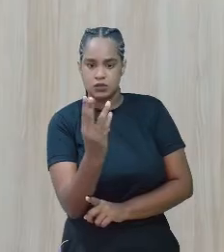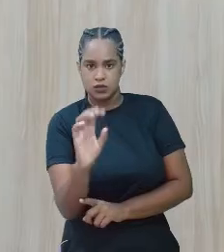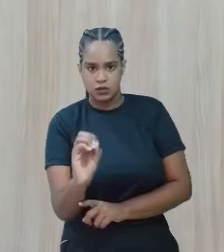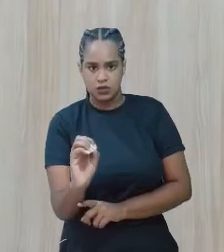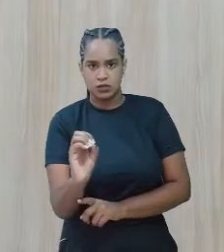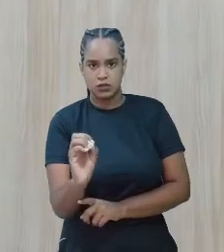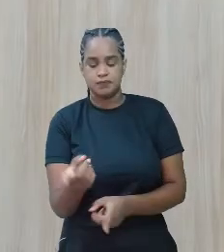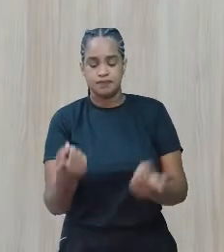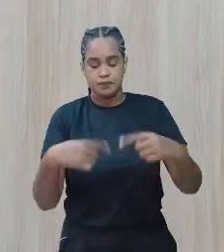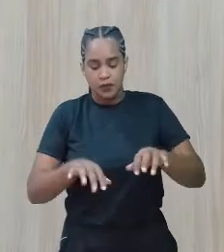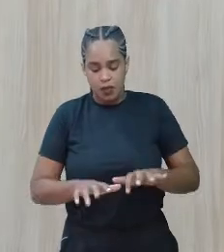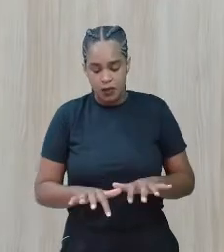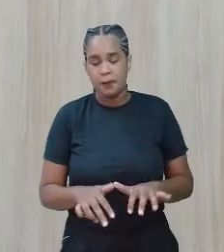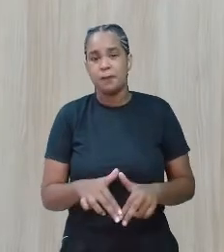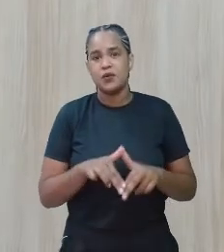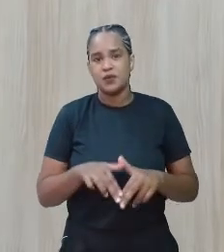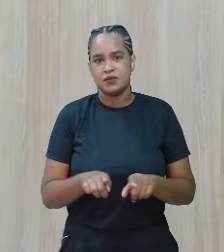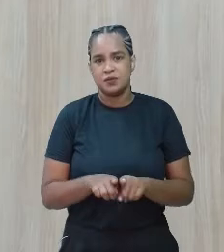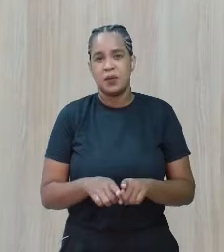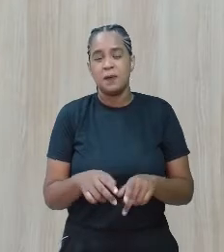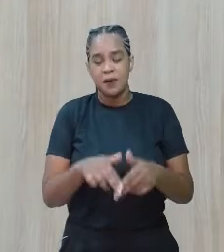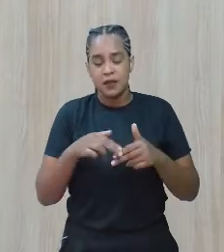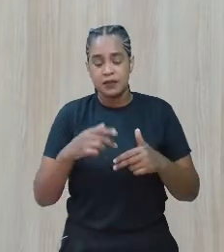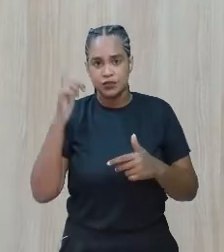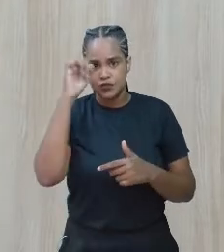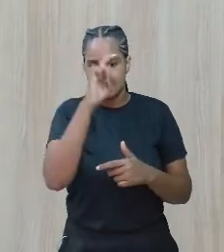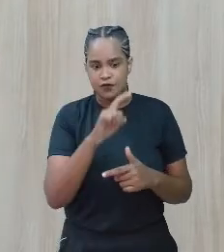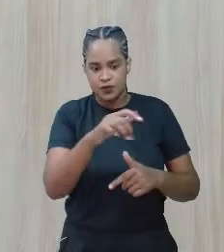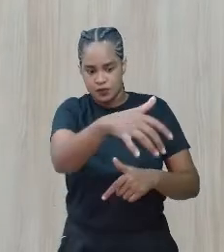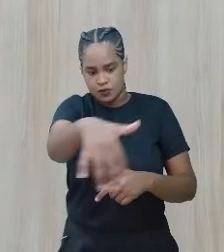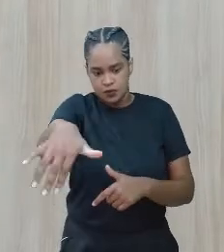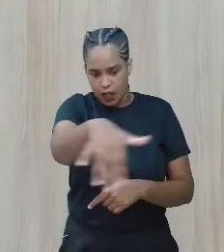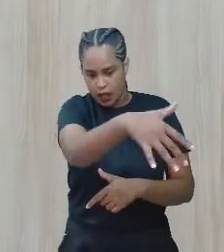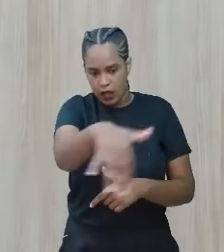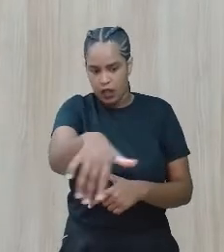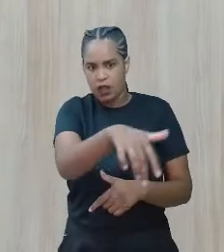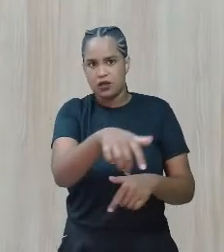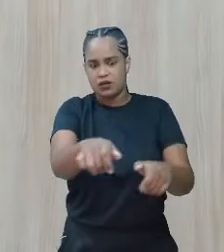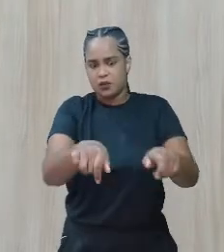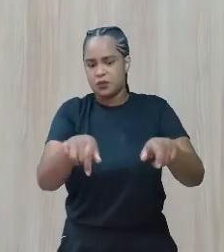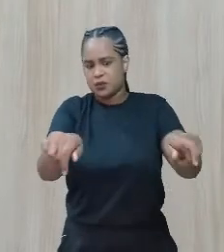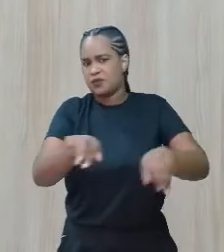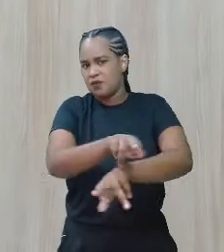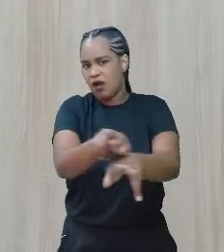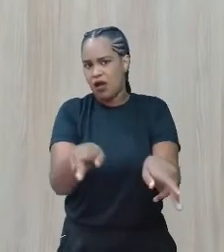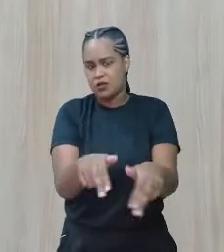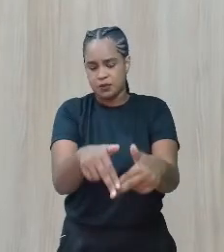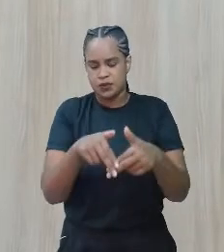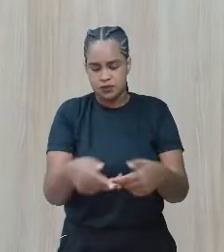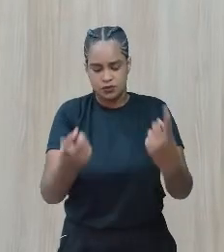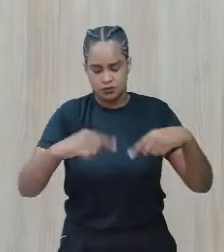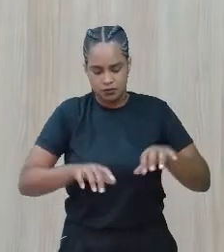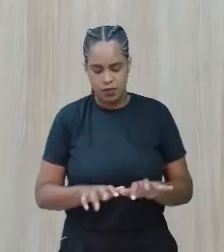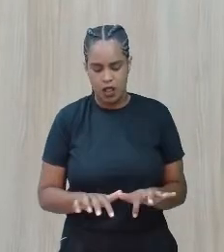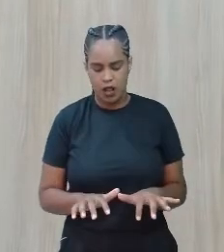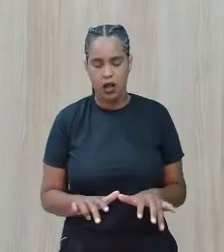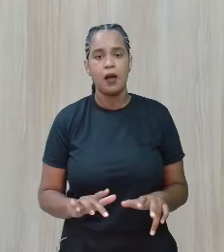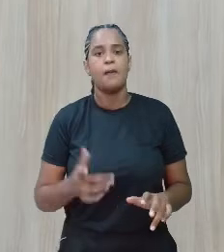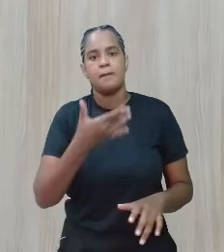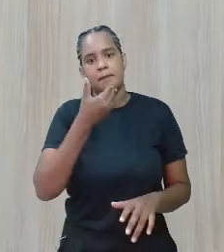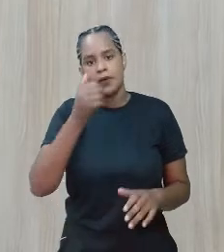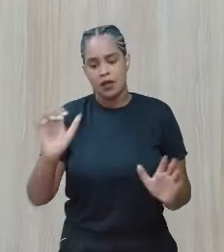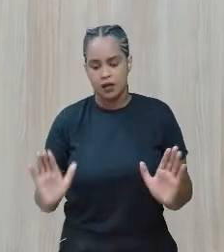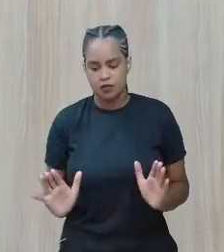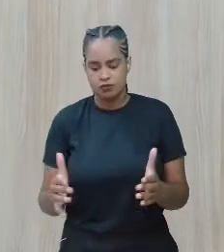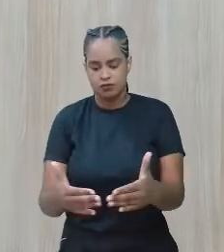teclas, porque ficaria muito difícil tocar corretamente tantas cordas. Então, as teclas, elas são agrupadas,